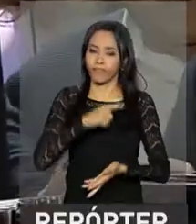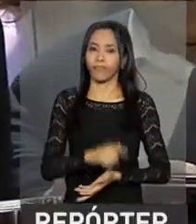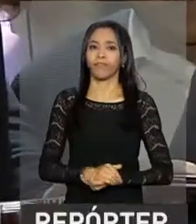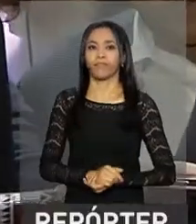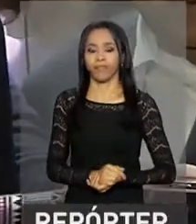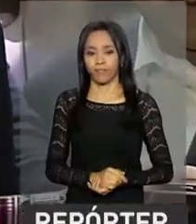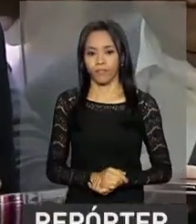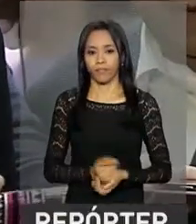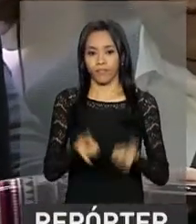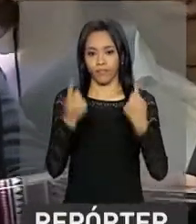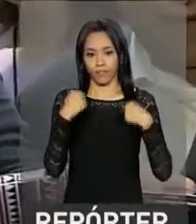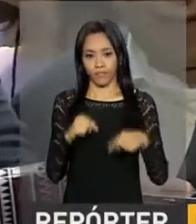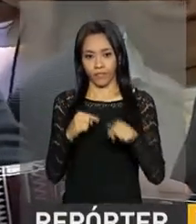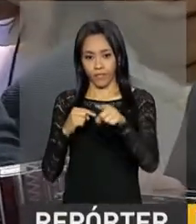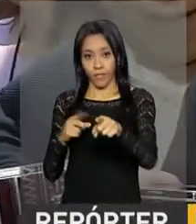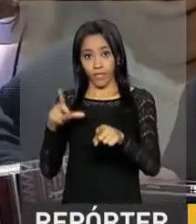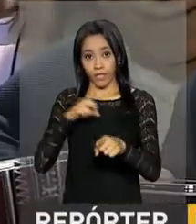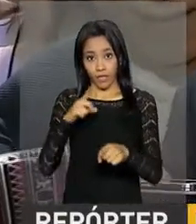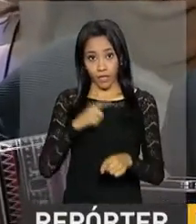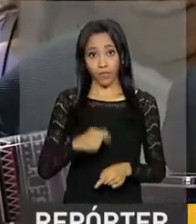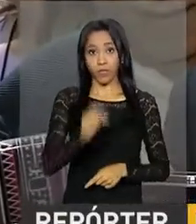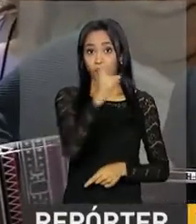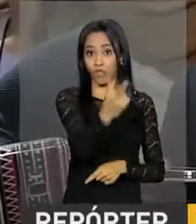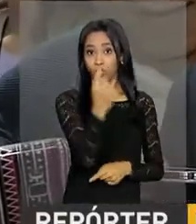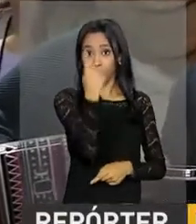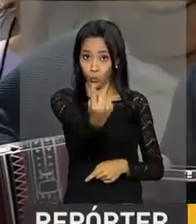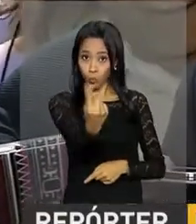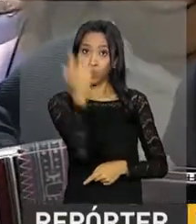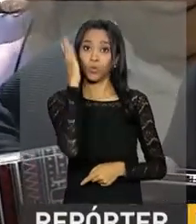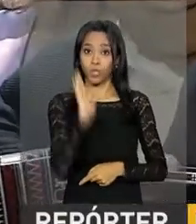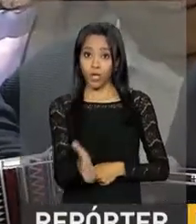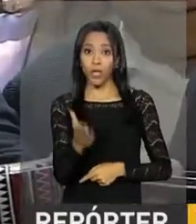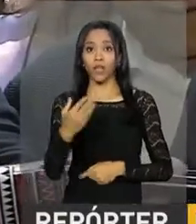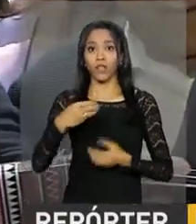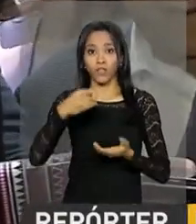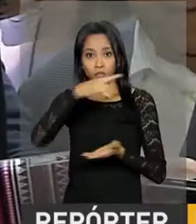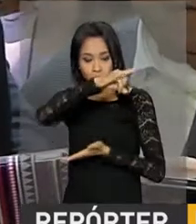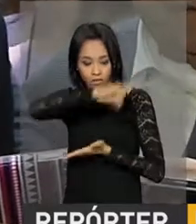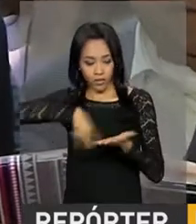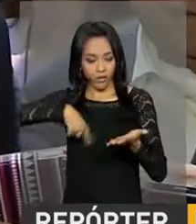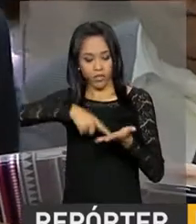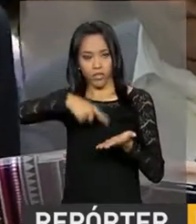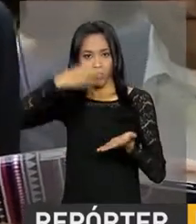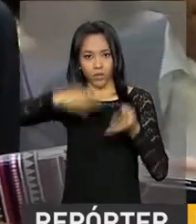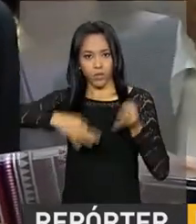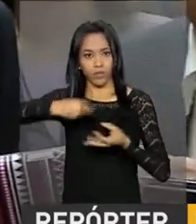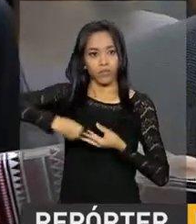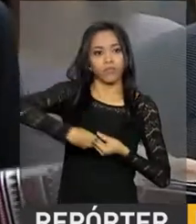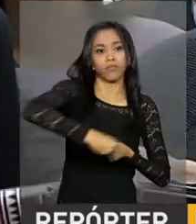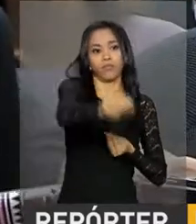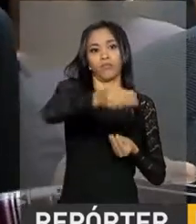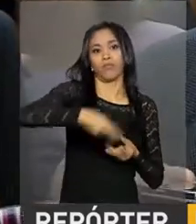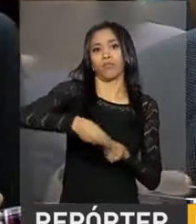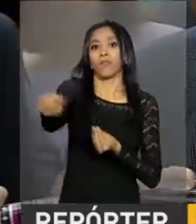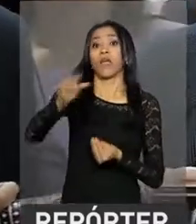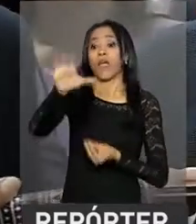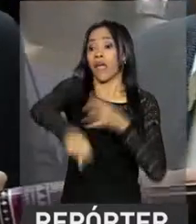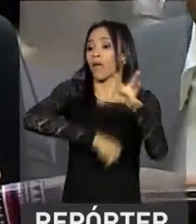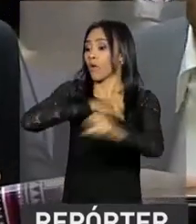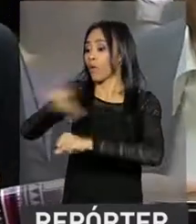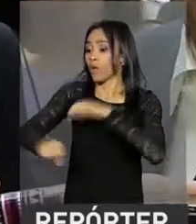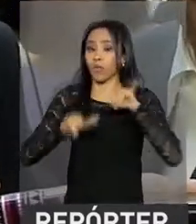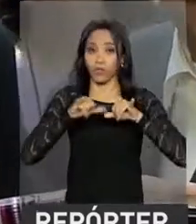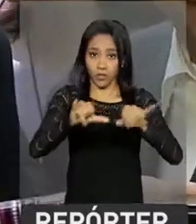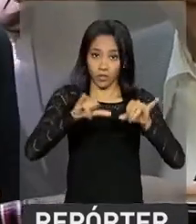nós temos as 21 plantas que já foram mandados fiscais recolhemos produtos de todas elas que estavam nos mercados